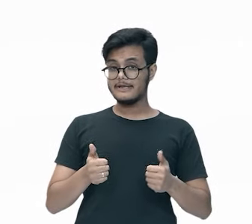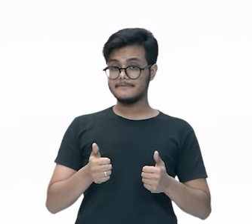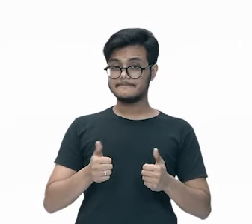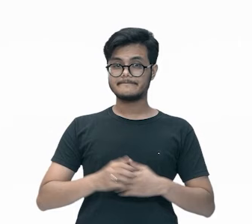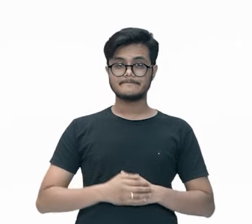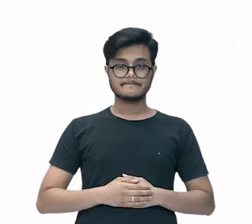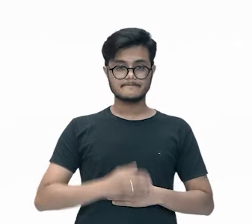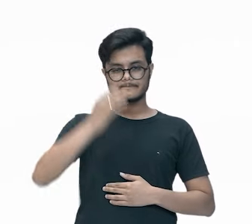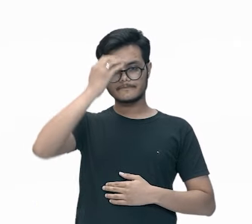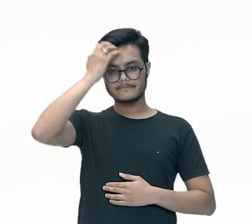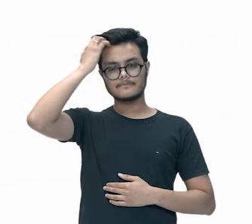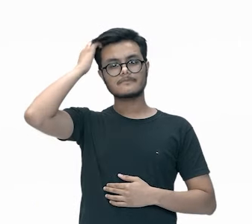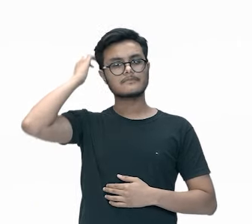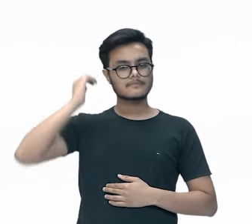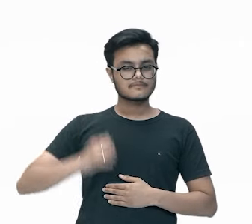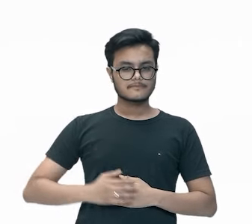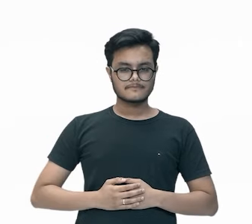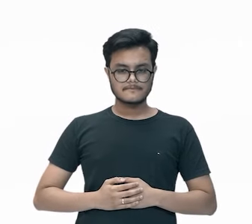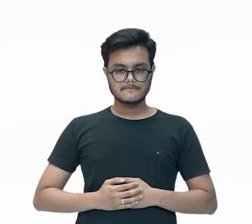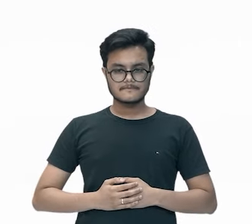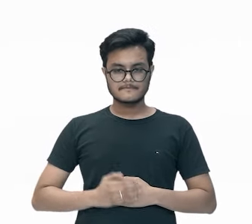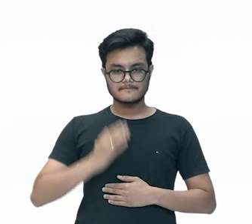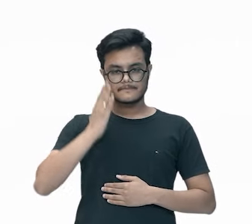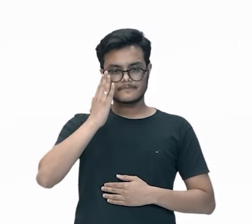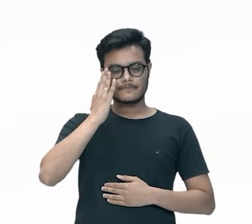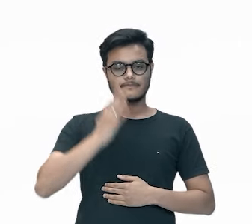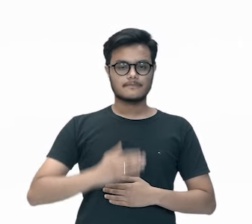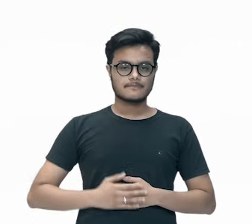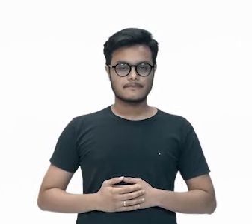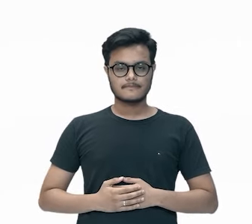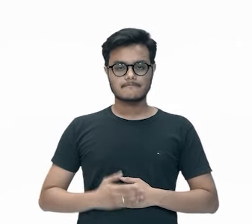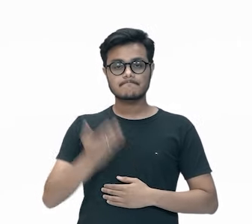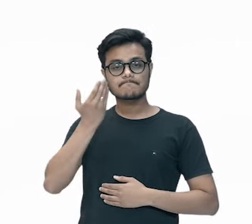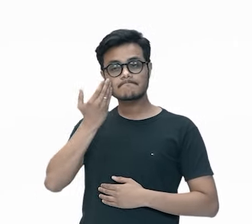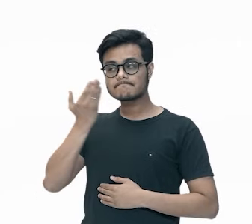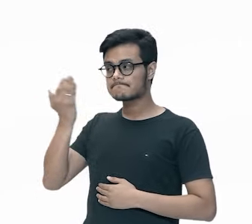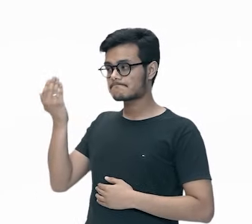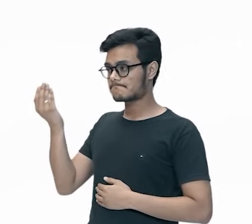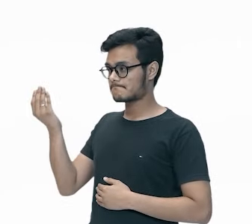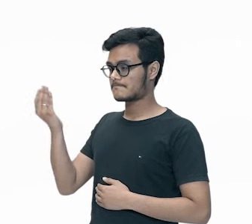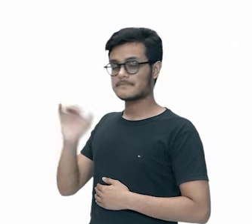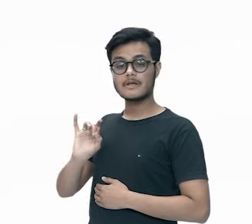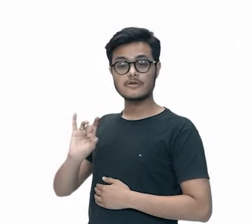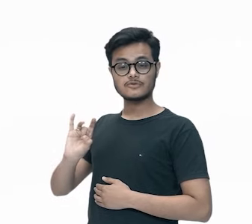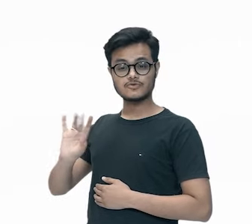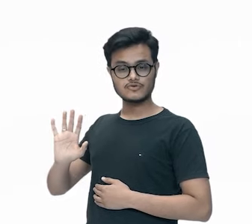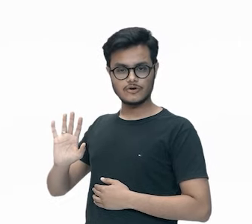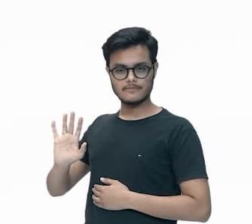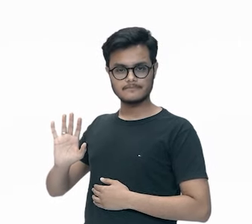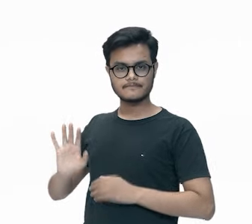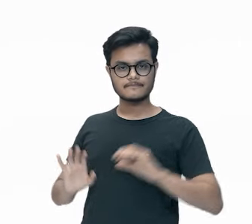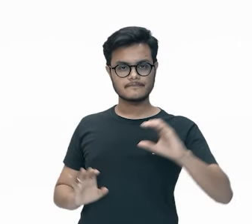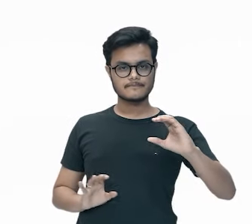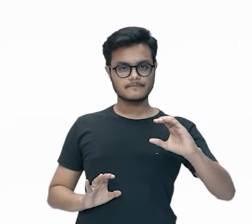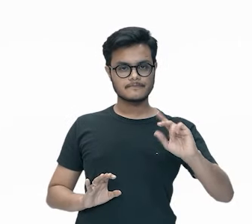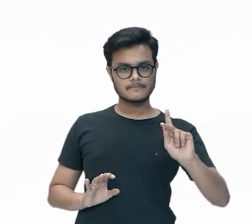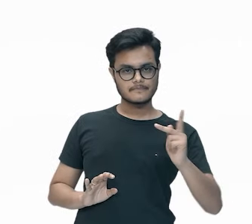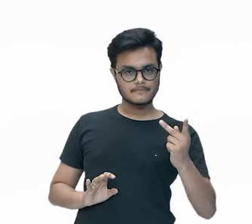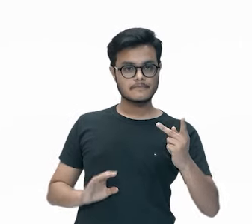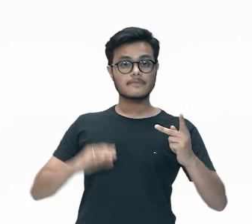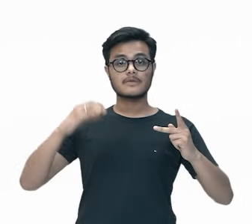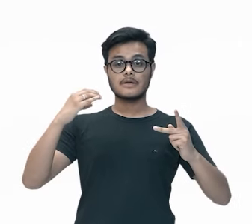gente? Vou colocar até uma setinha a mais aqui. Então, é somente carbono e hidrogênio, tá bom? E aí, dentro